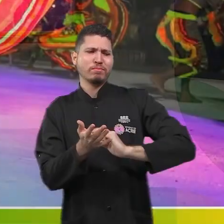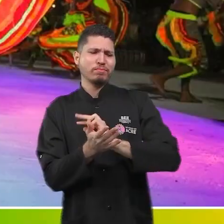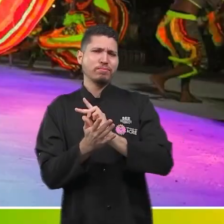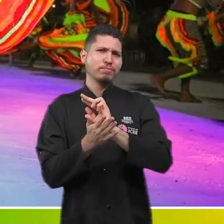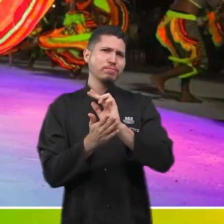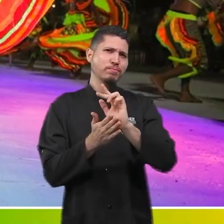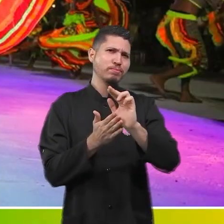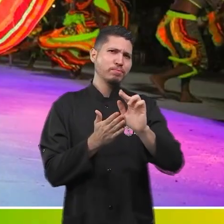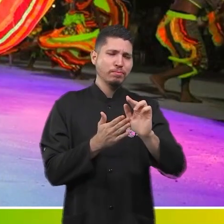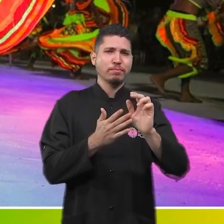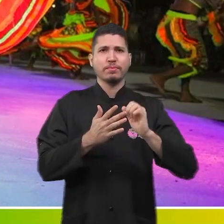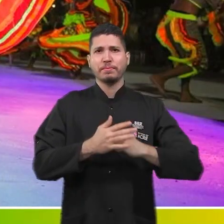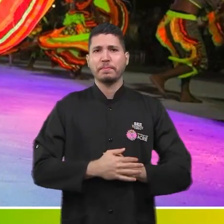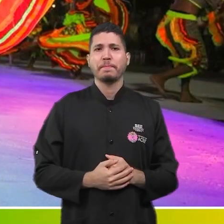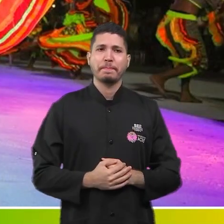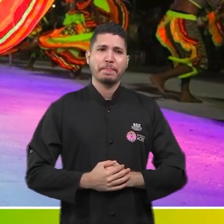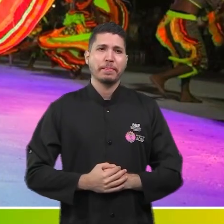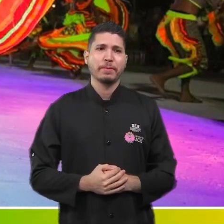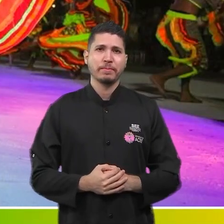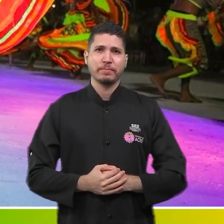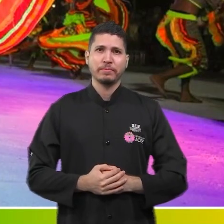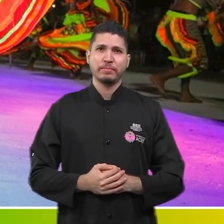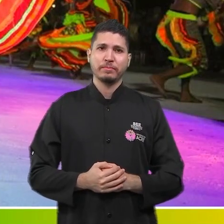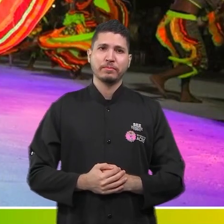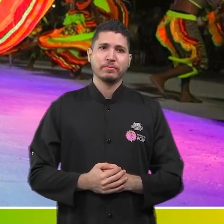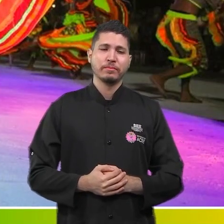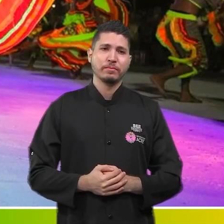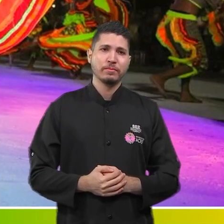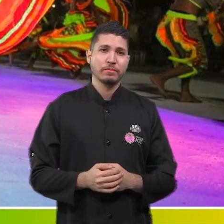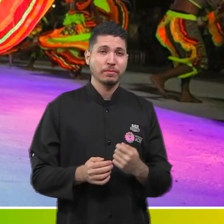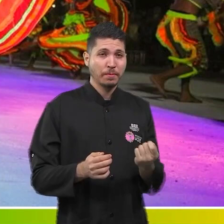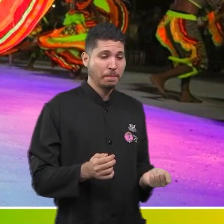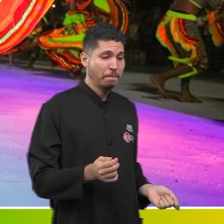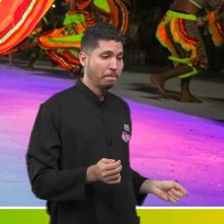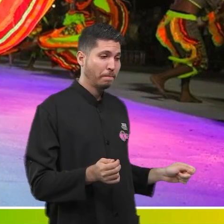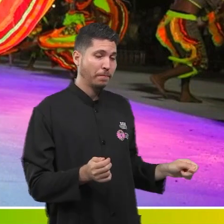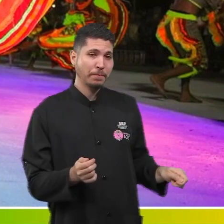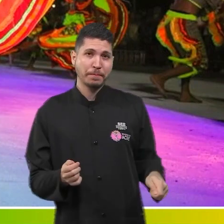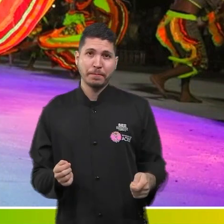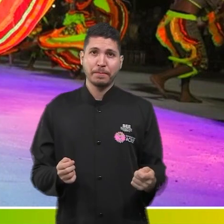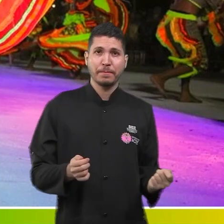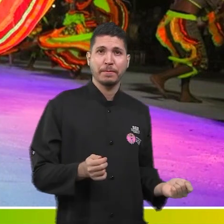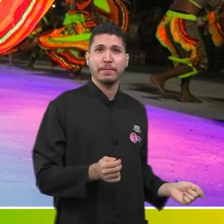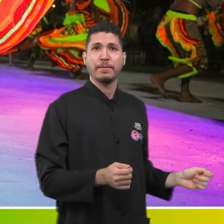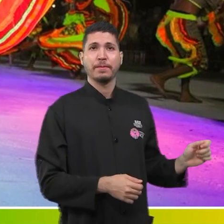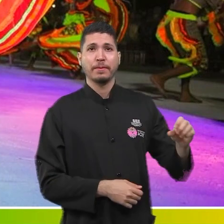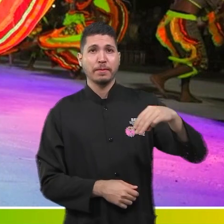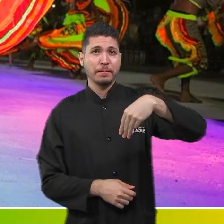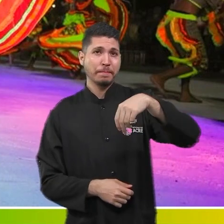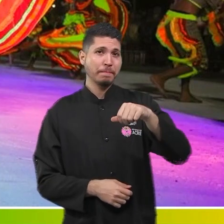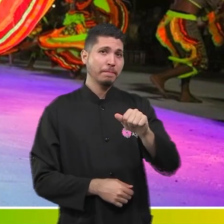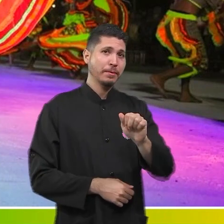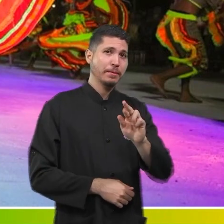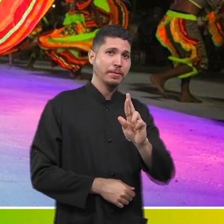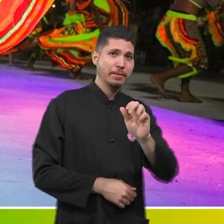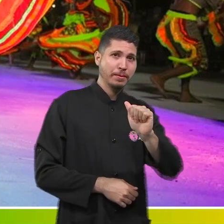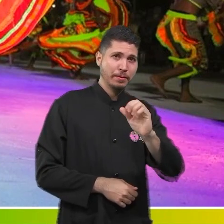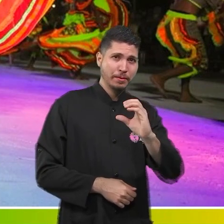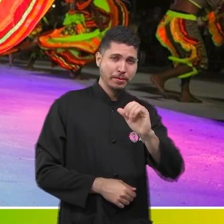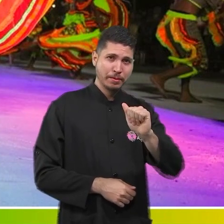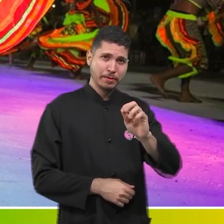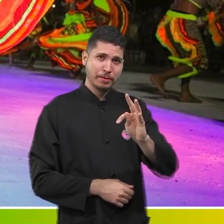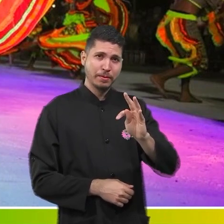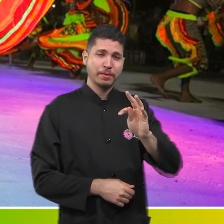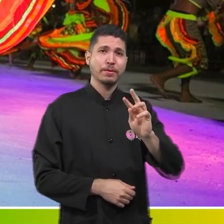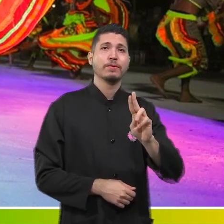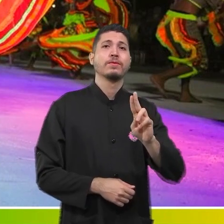grande. Então, olha aí, nós temos aí as festas juninas, maracatu, a gente tem o futebol,